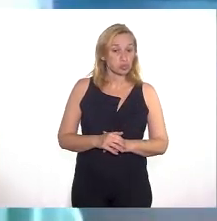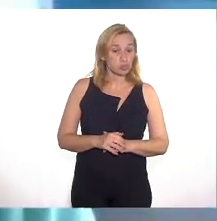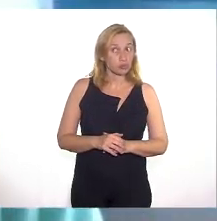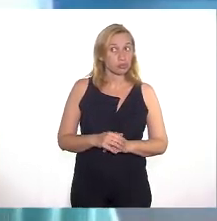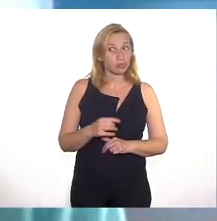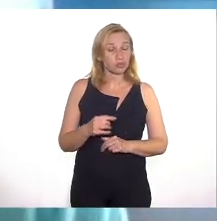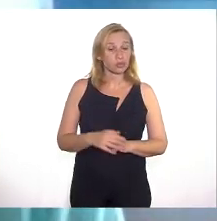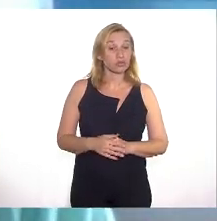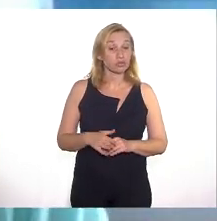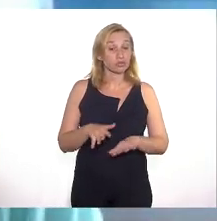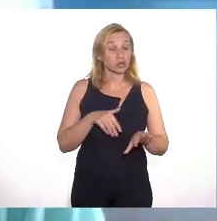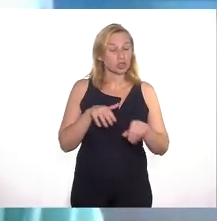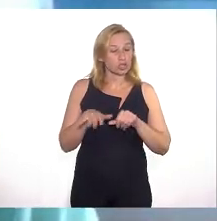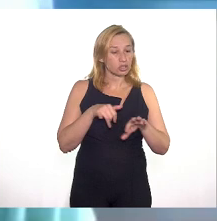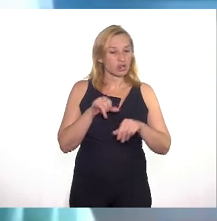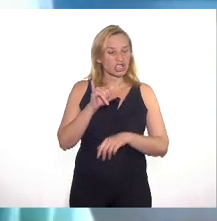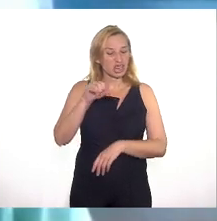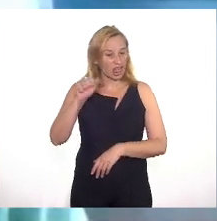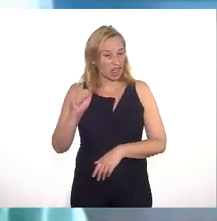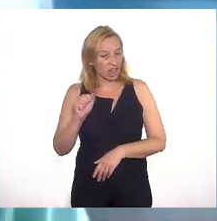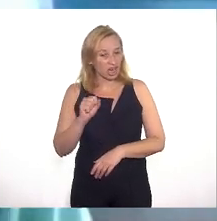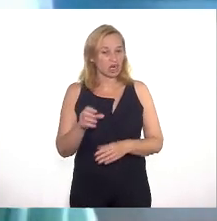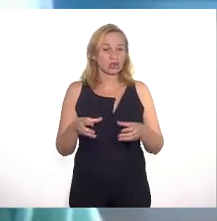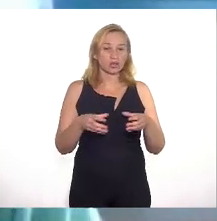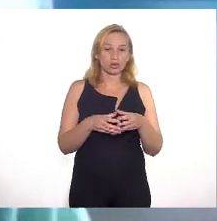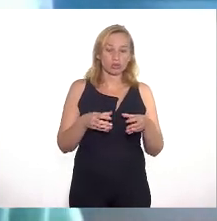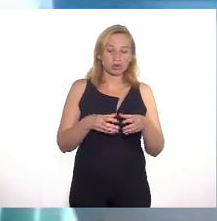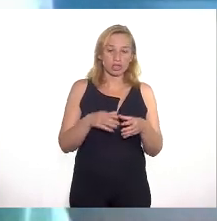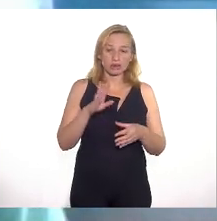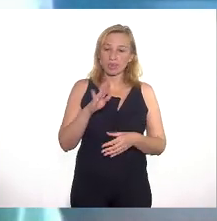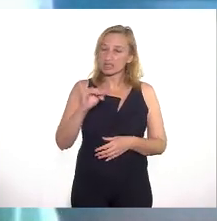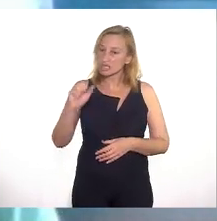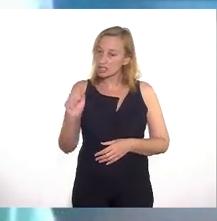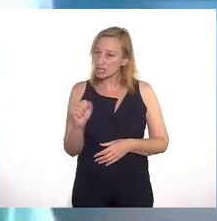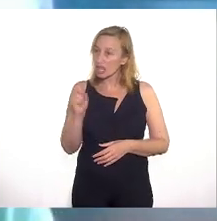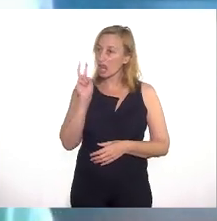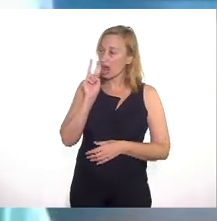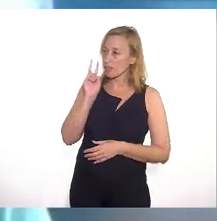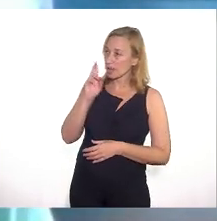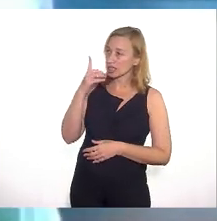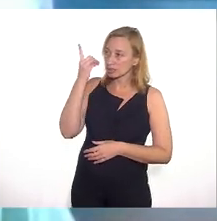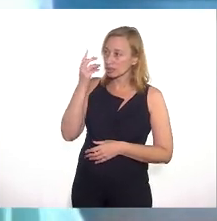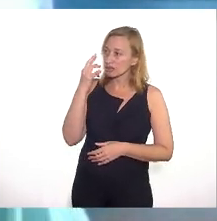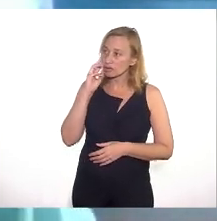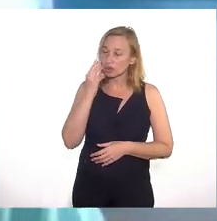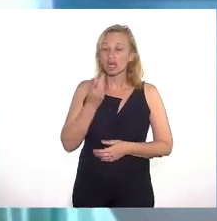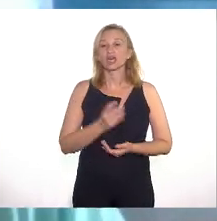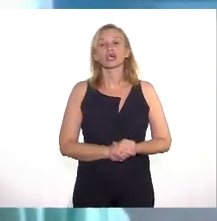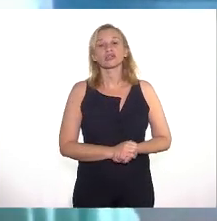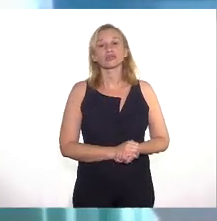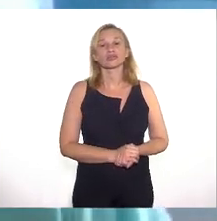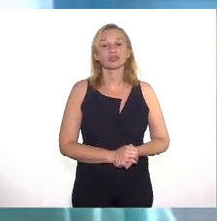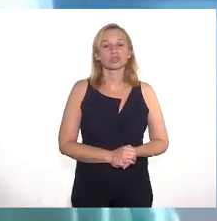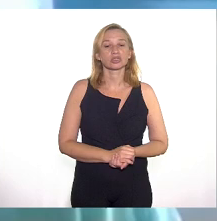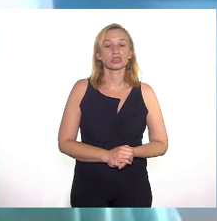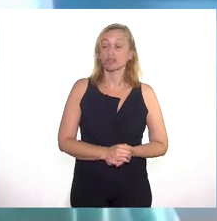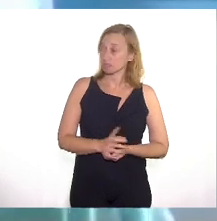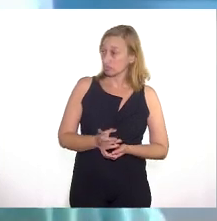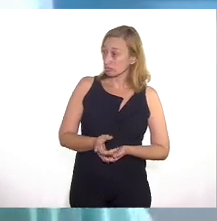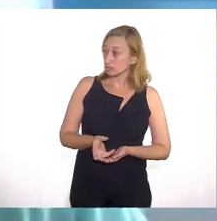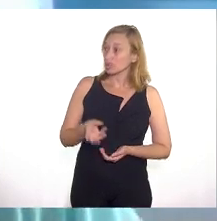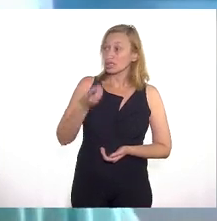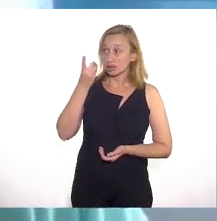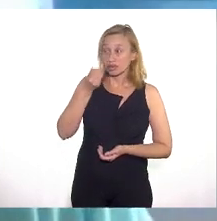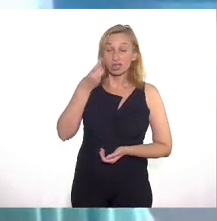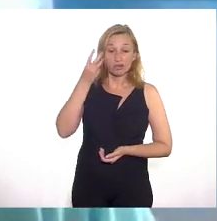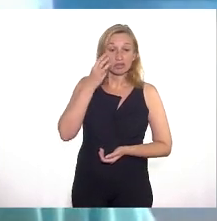vamos chamar o INEA, os comitês de bacia, bem lembrados pelo Valdec Carneiro, né? E diga-se de passagem,